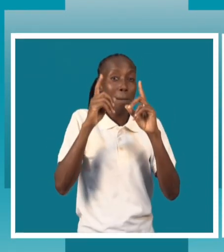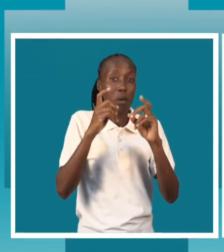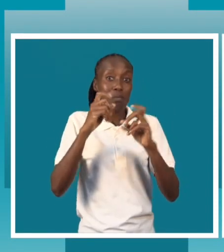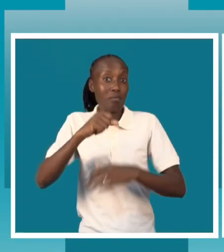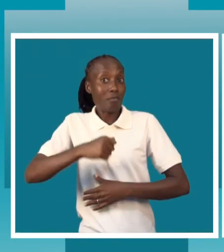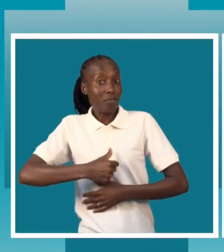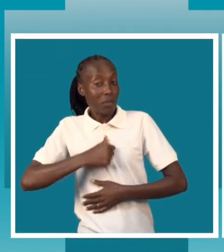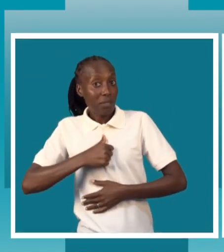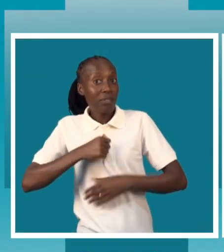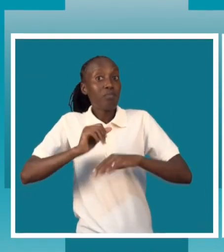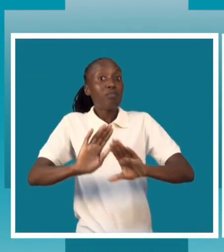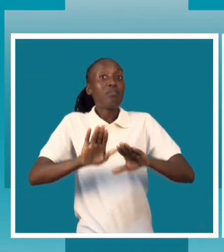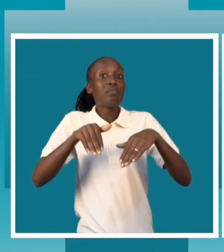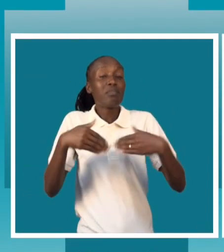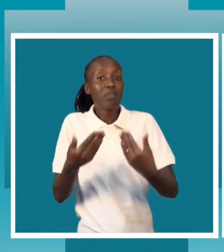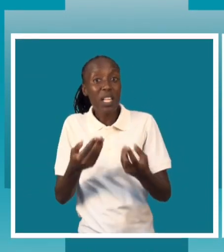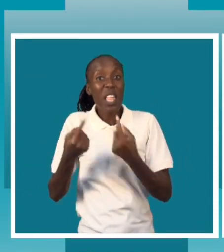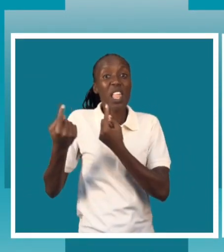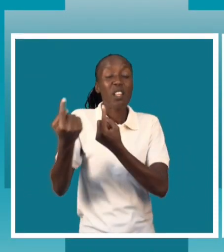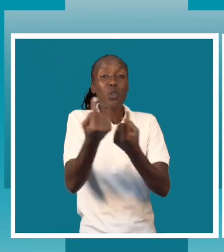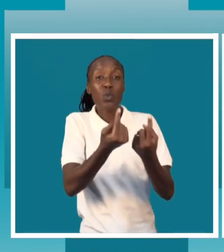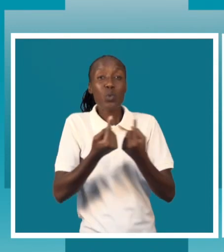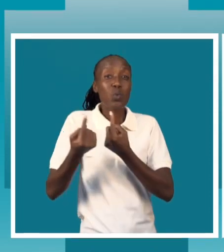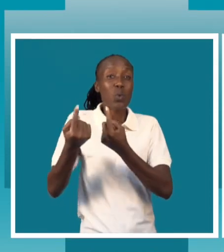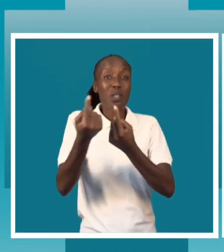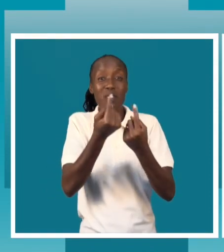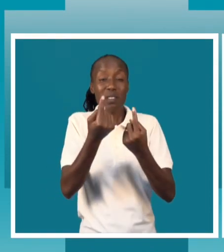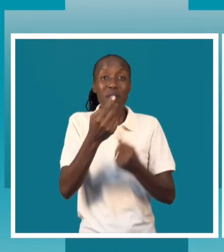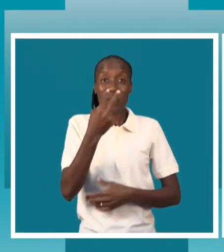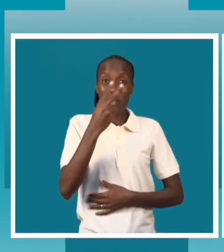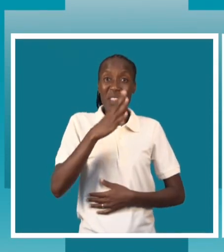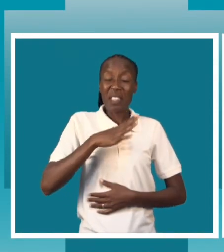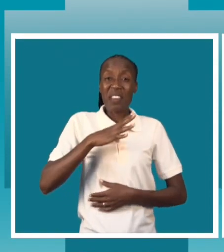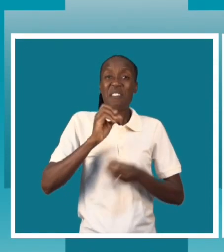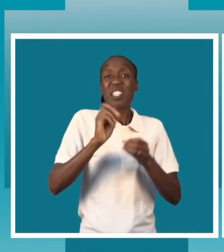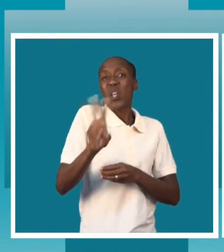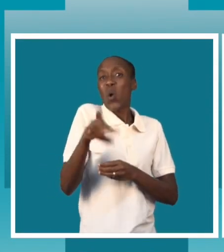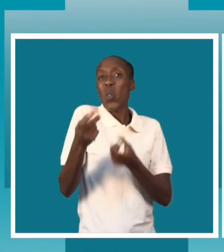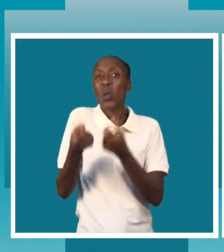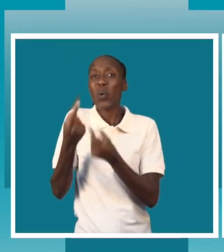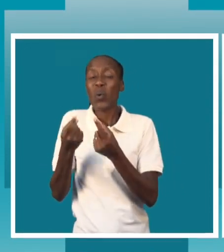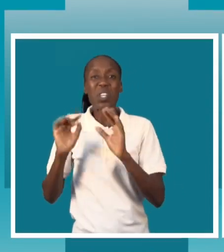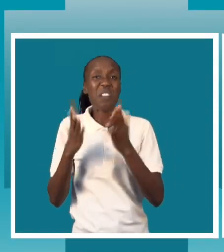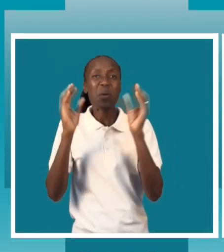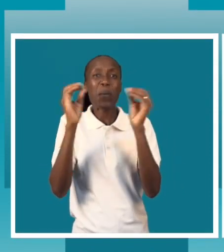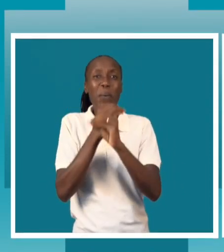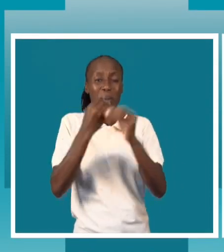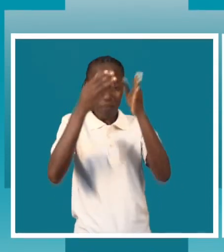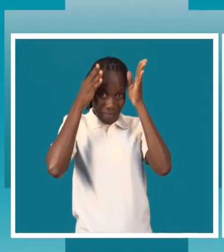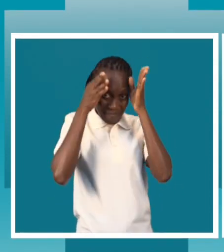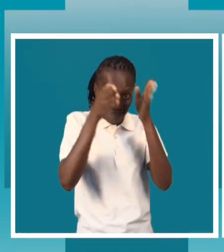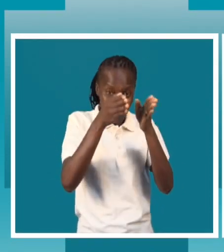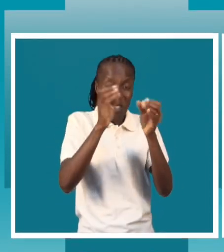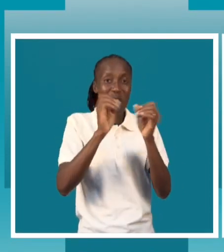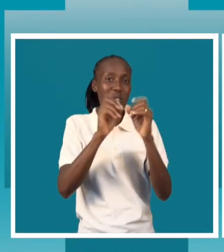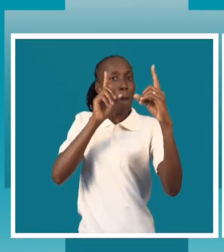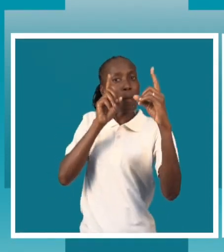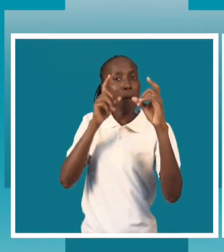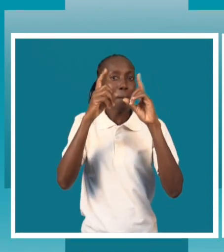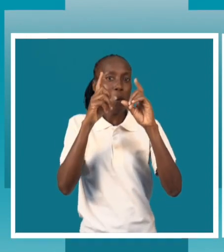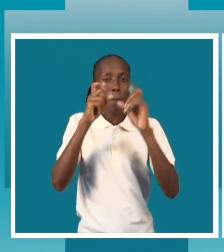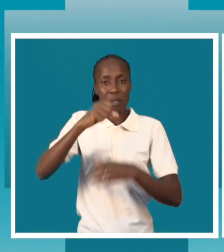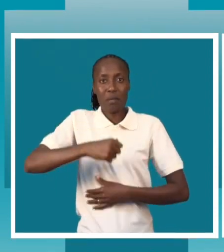fotografias. Portanto, leva-lhe a uma situação de não poder fazer mais coisas na sua vida. Apenas concentrar-se